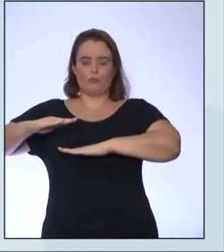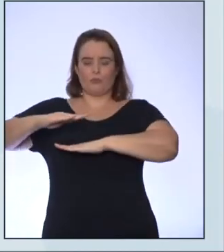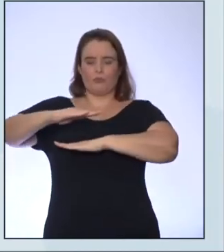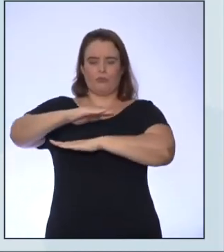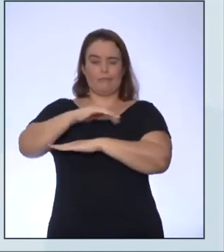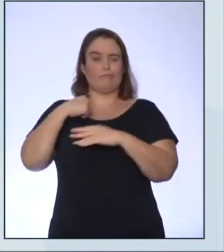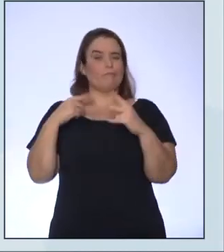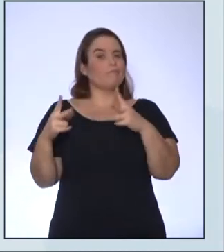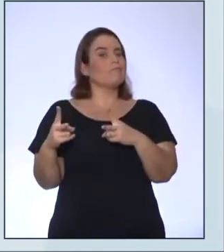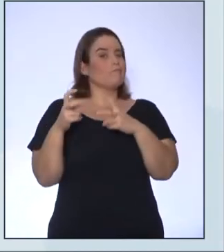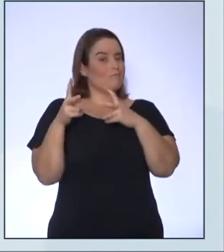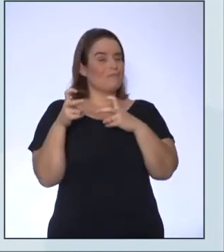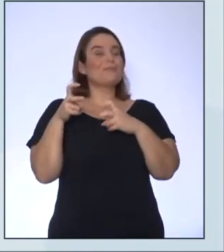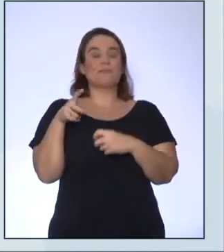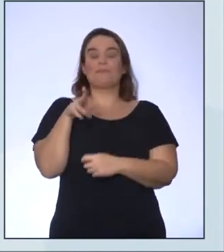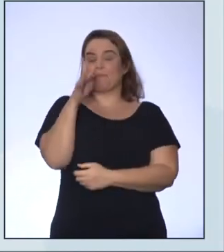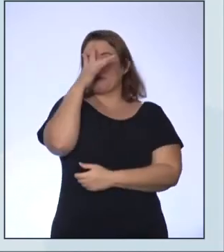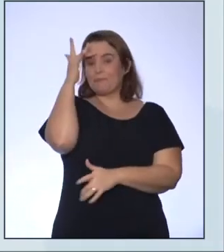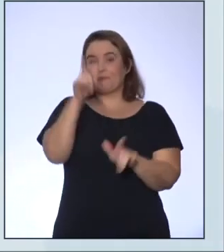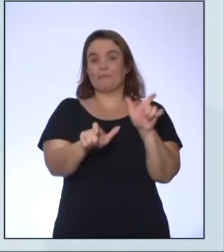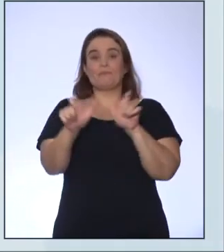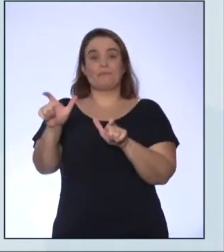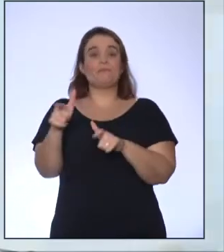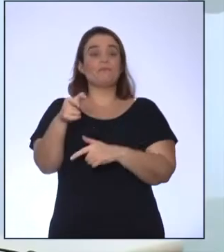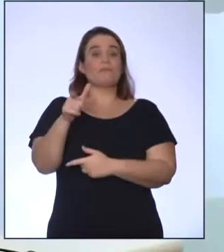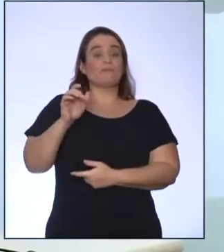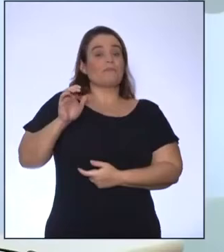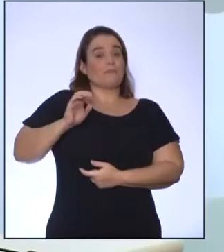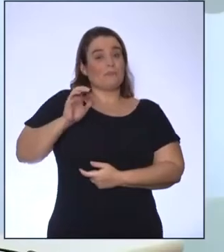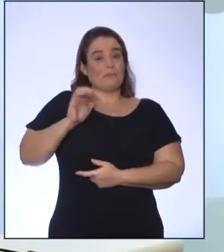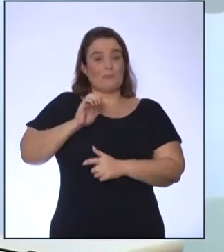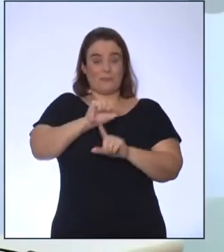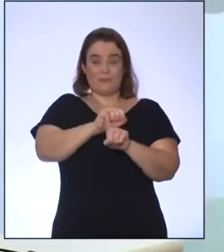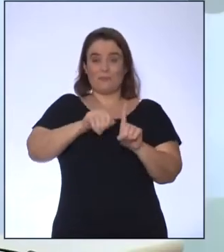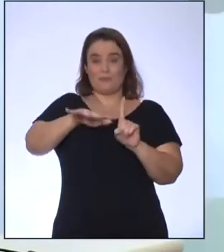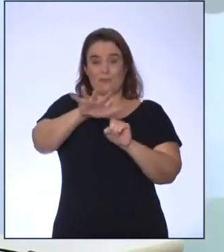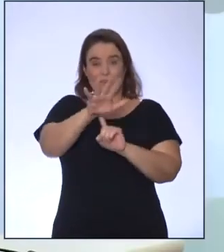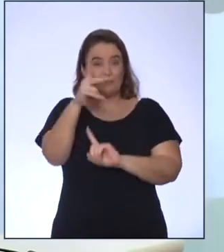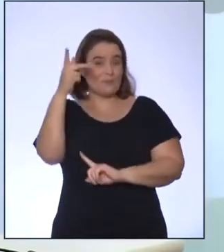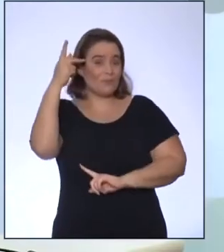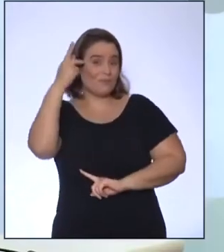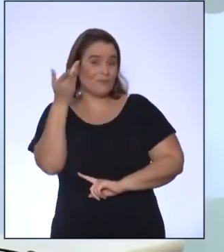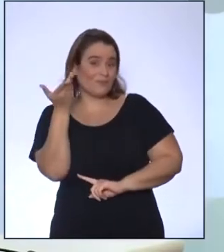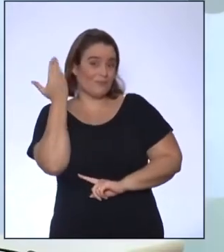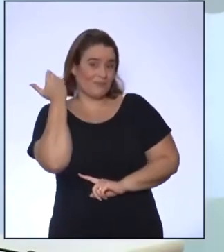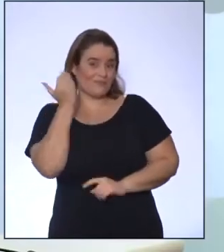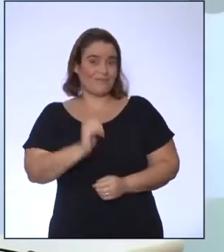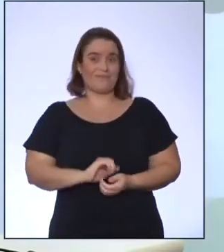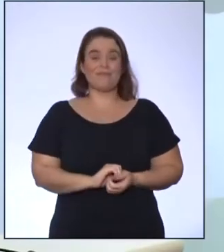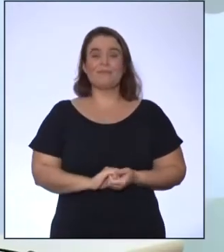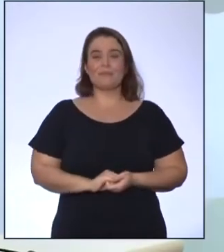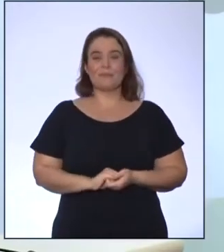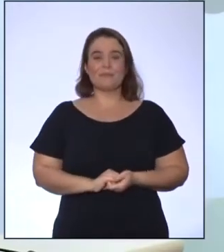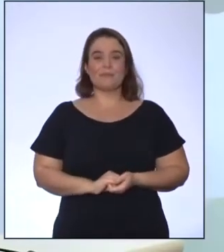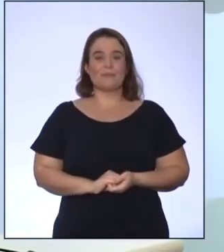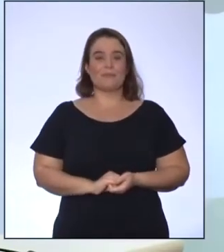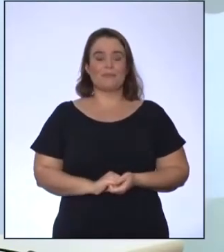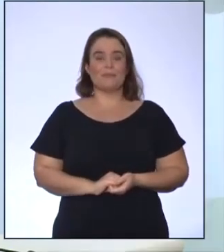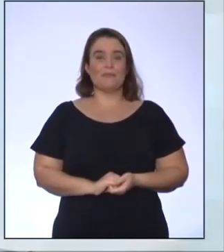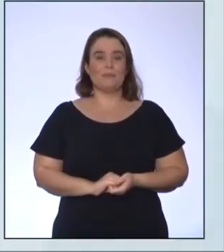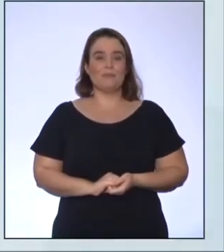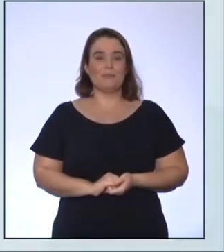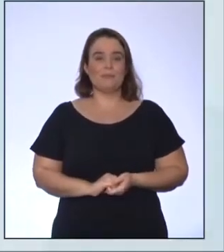mais, né, ricas da sociedade paulistana, né, da época. Já na imagem, na fotografia